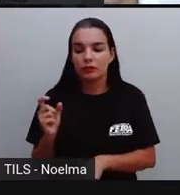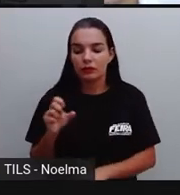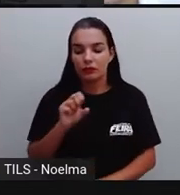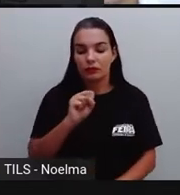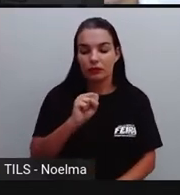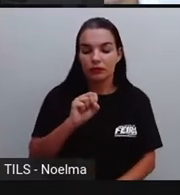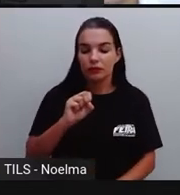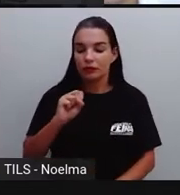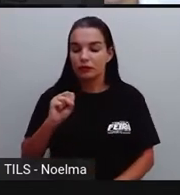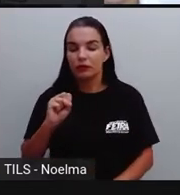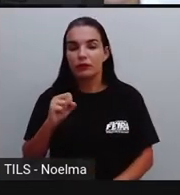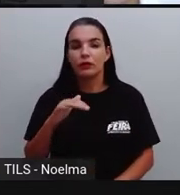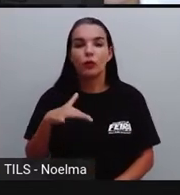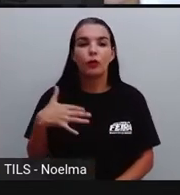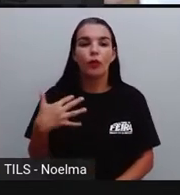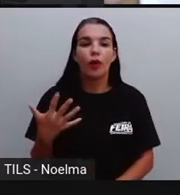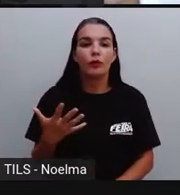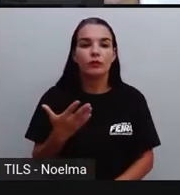Elisa,